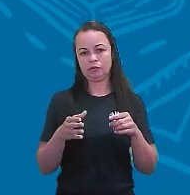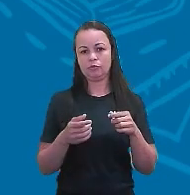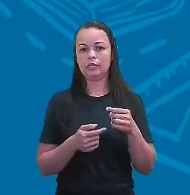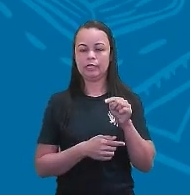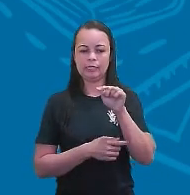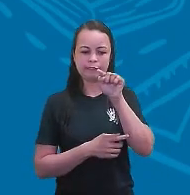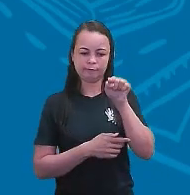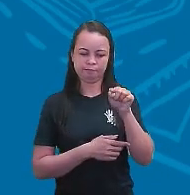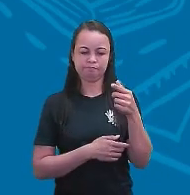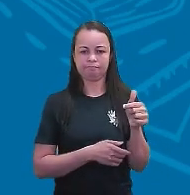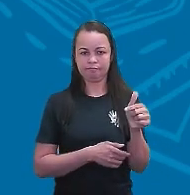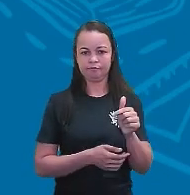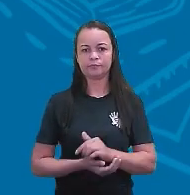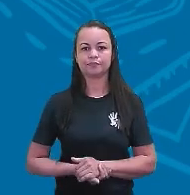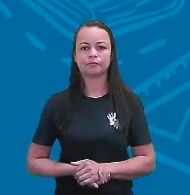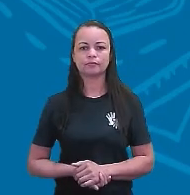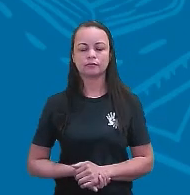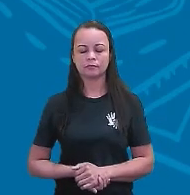acento.